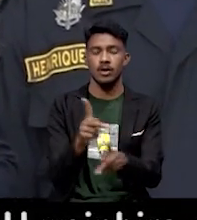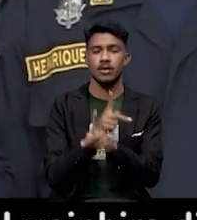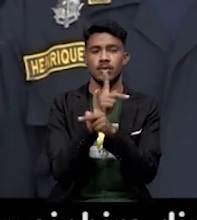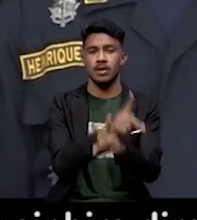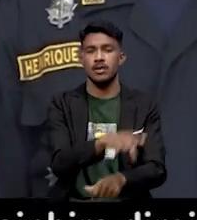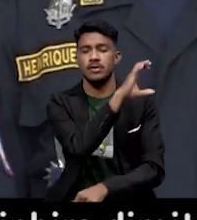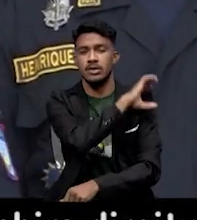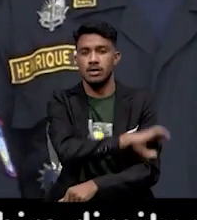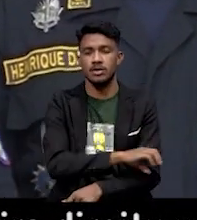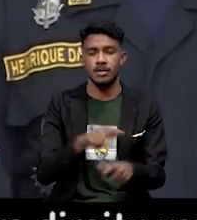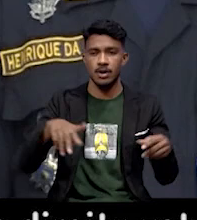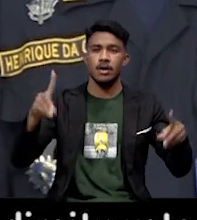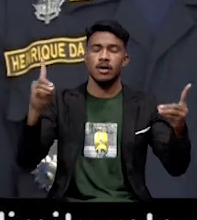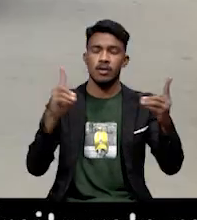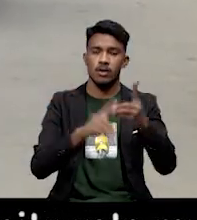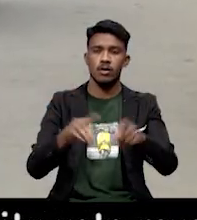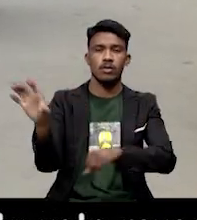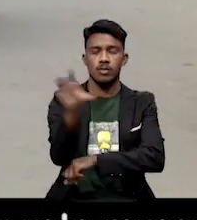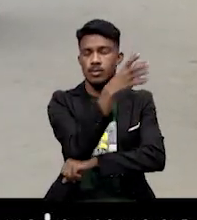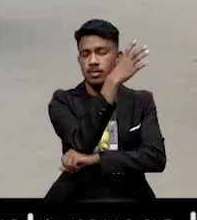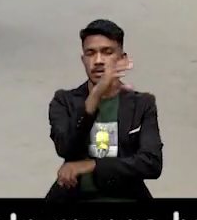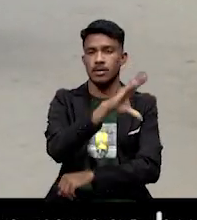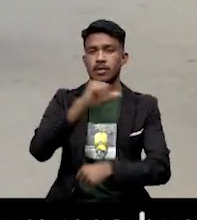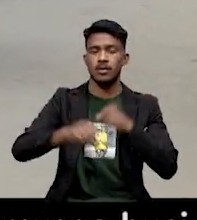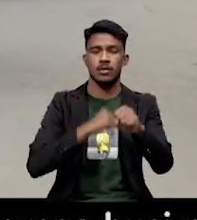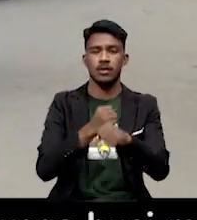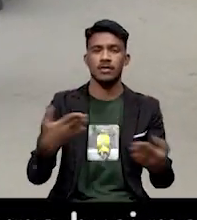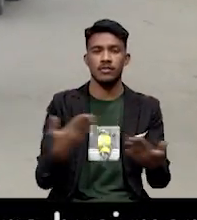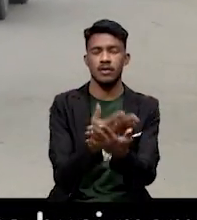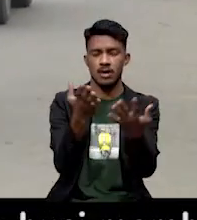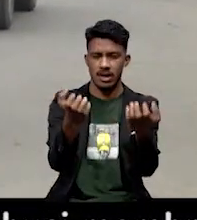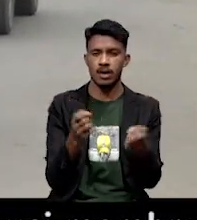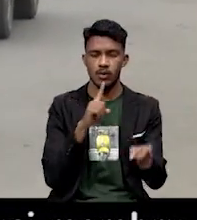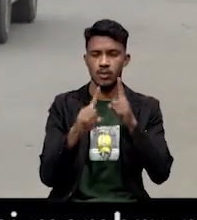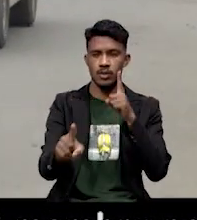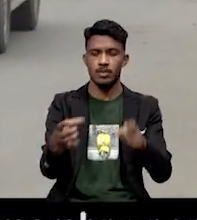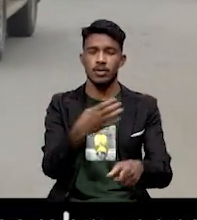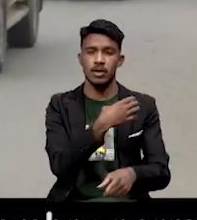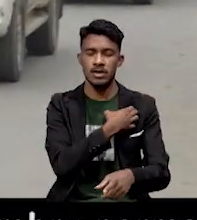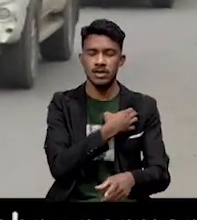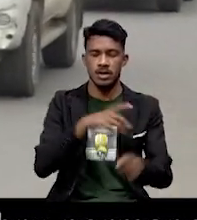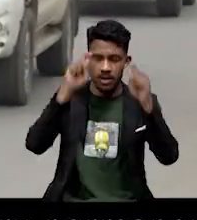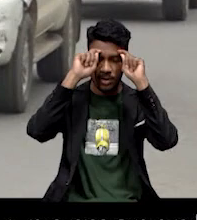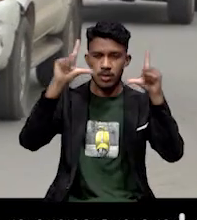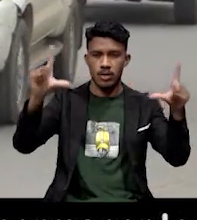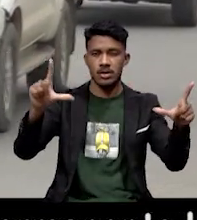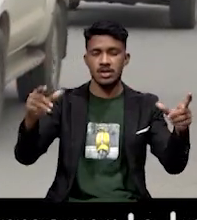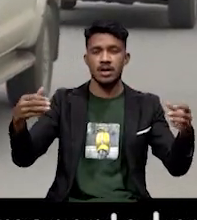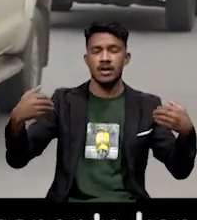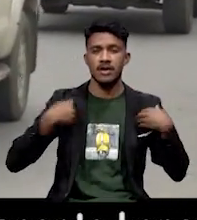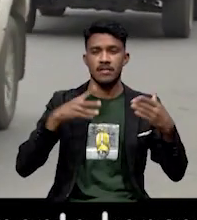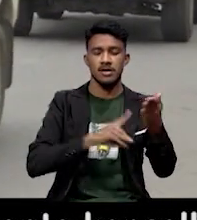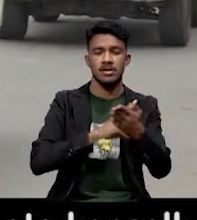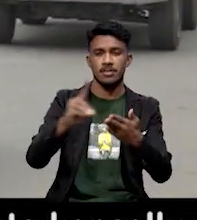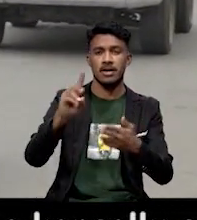siguransa ba iha lorong bot Natal not tinapo. Akara katu hatete kata Polisi Nasional Timor Leste ya semana